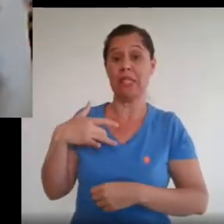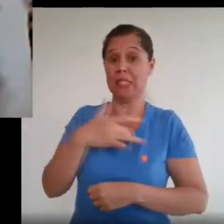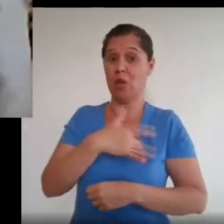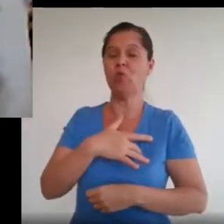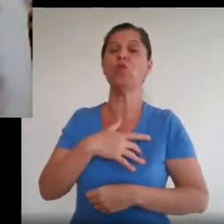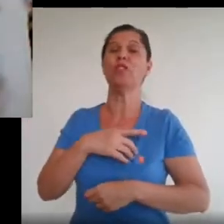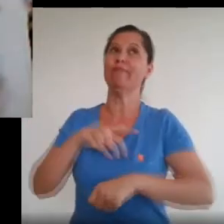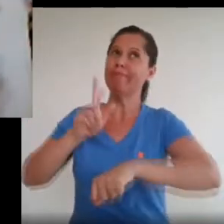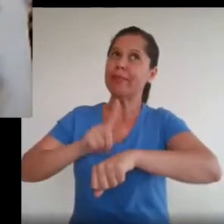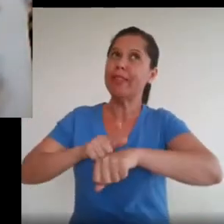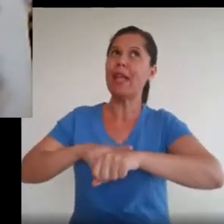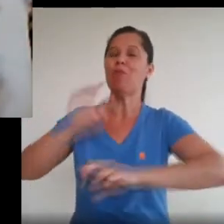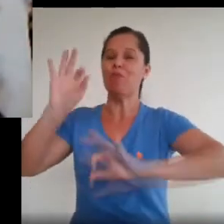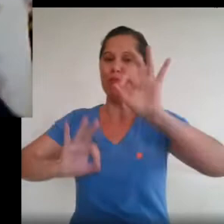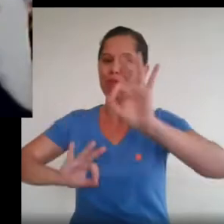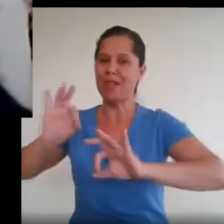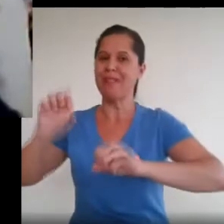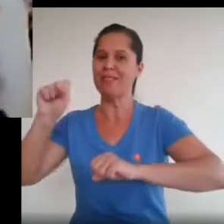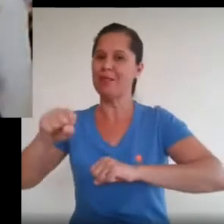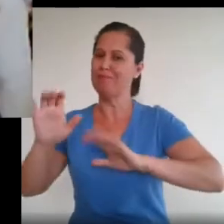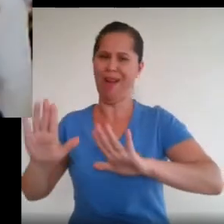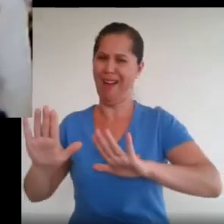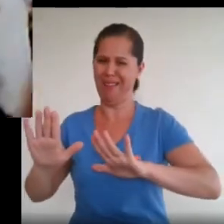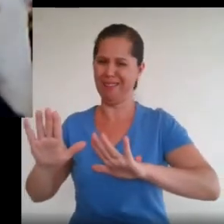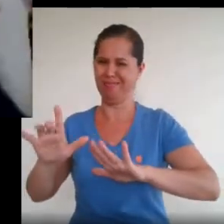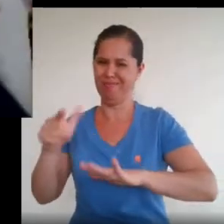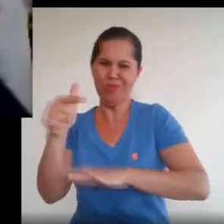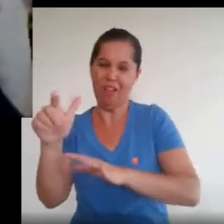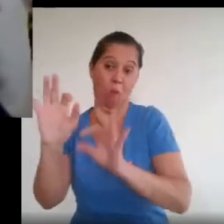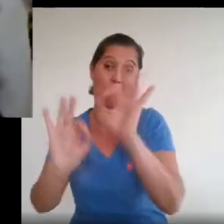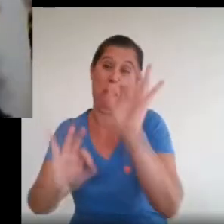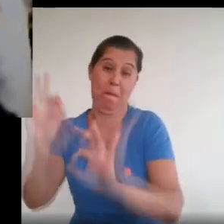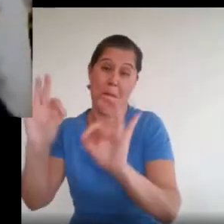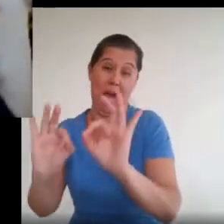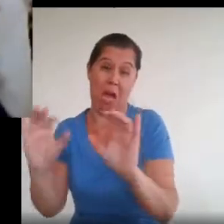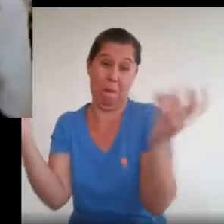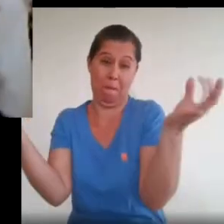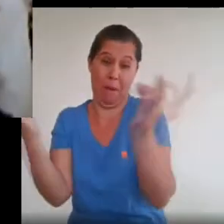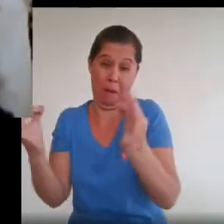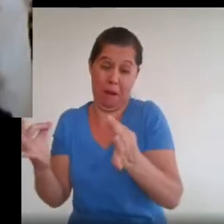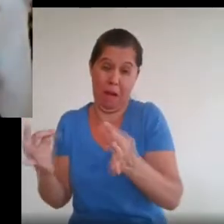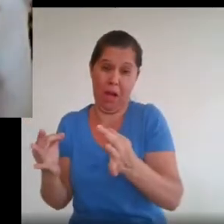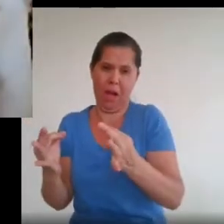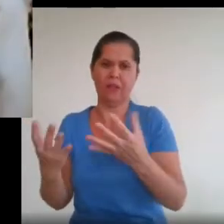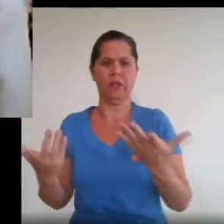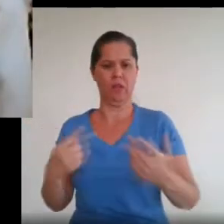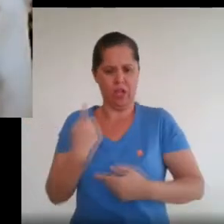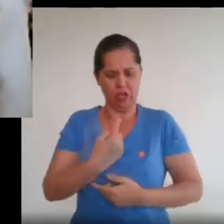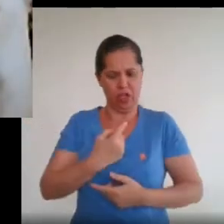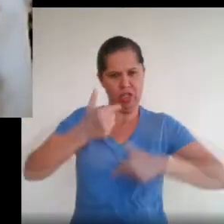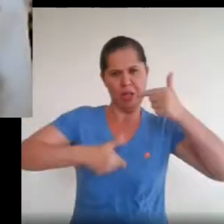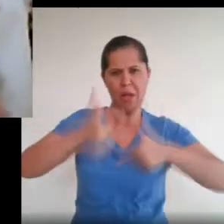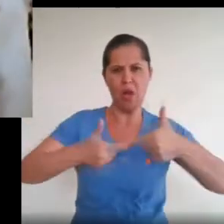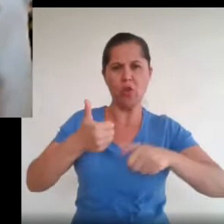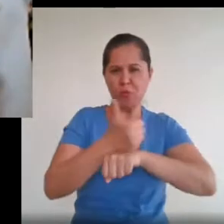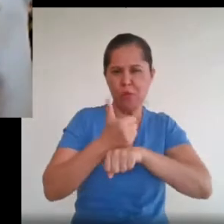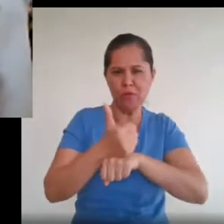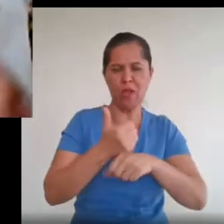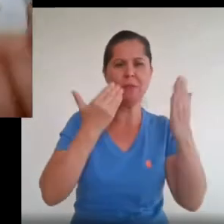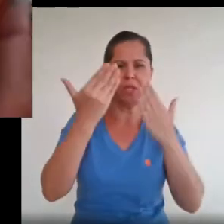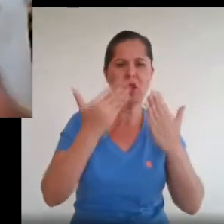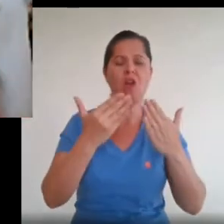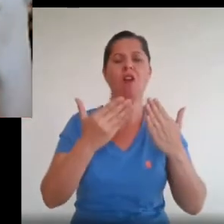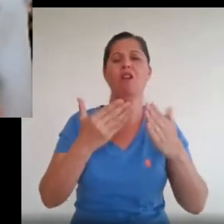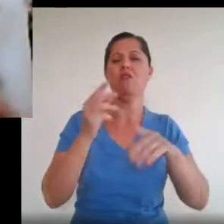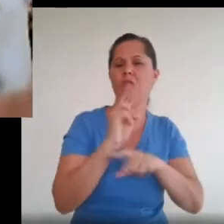e não se preparou. E aí, então, percebe que adiantou a gente trabalhar na angústia e na ansiedade das pessoas quando